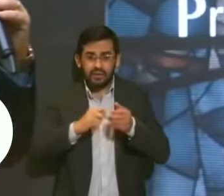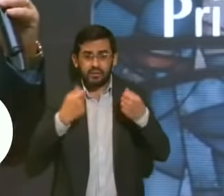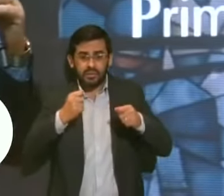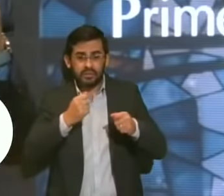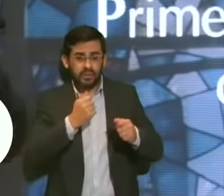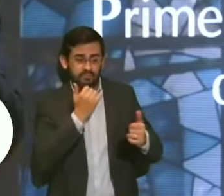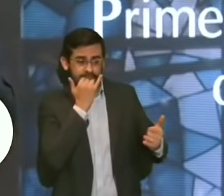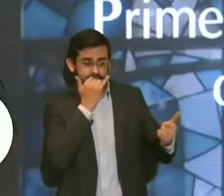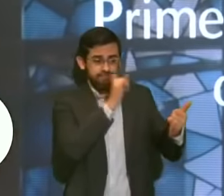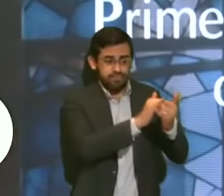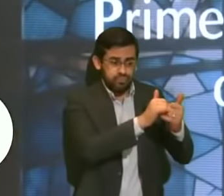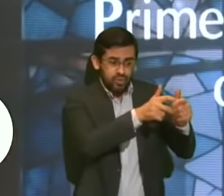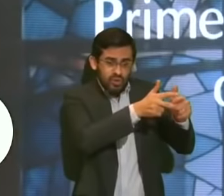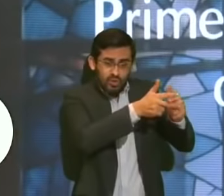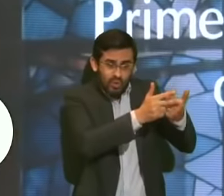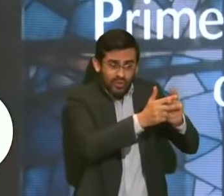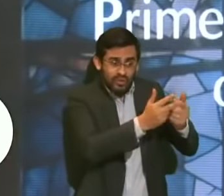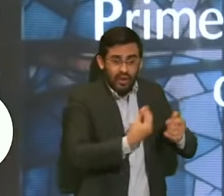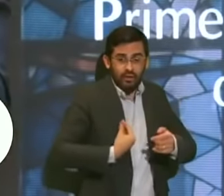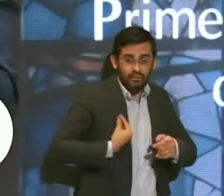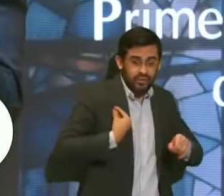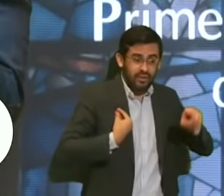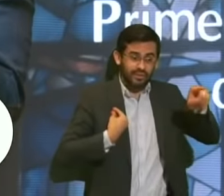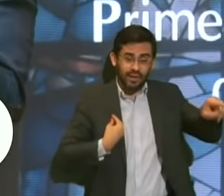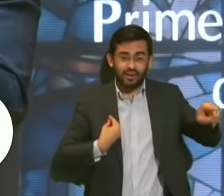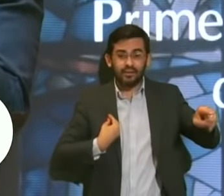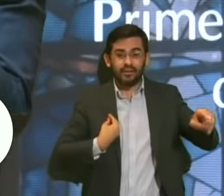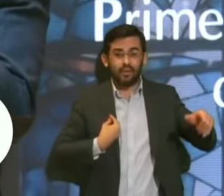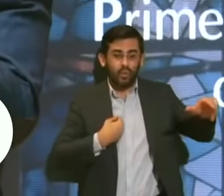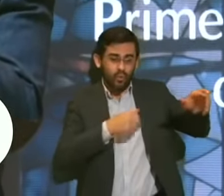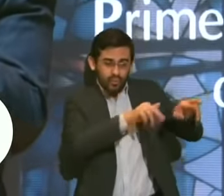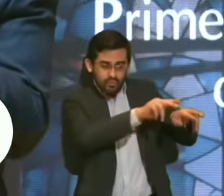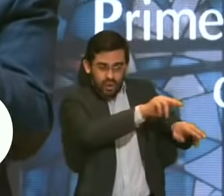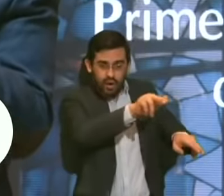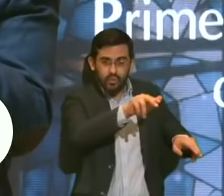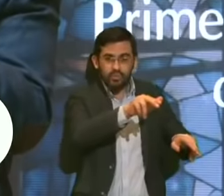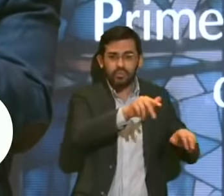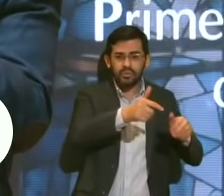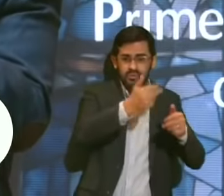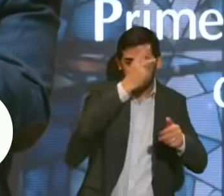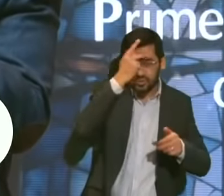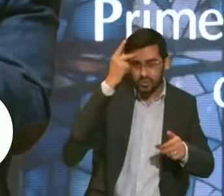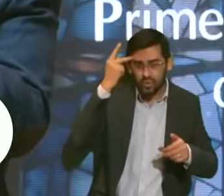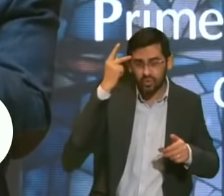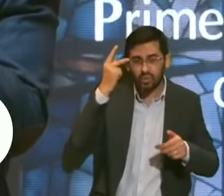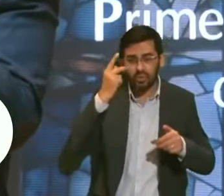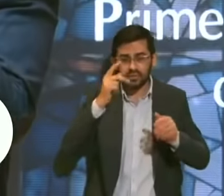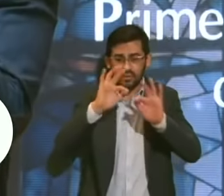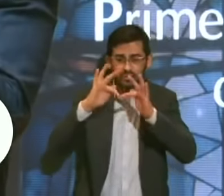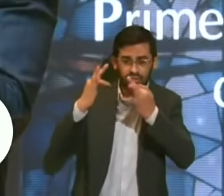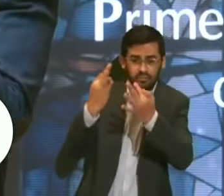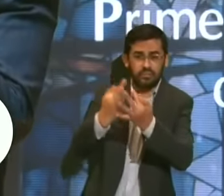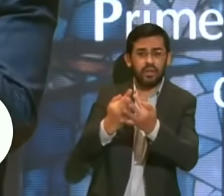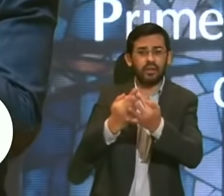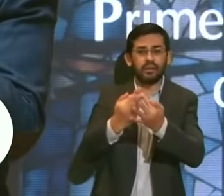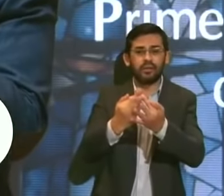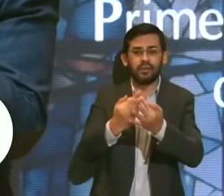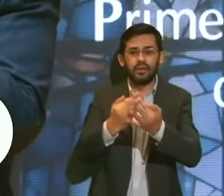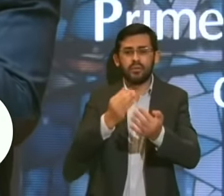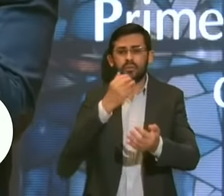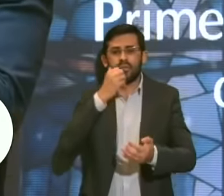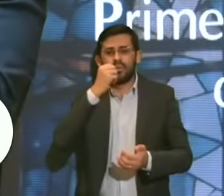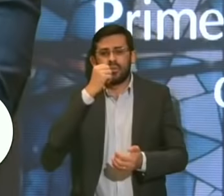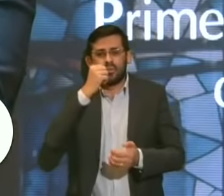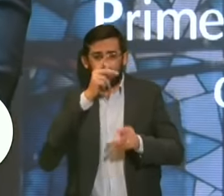está errado aqui dentro. Especialmente quando isso tem a ver com o teu irmão, com a tua família, com o